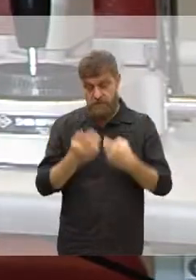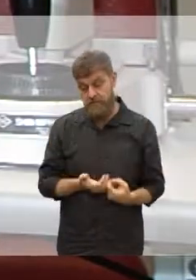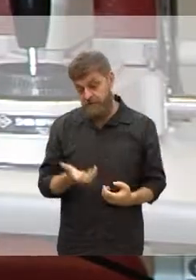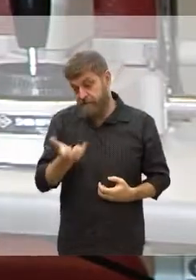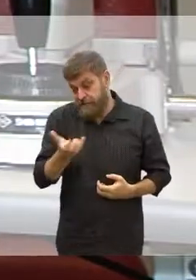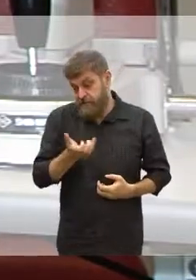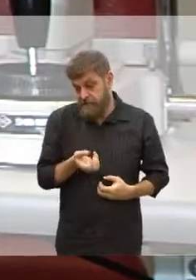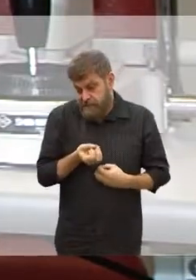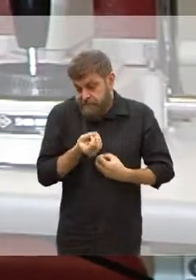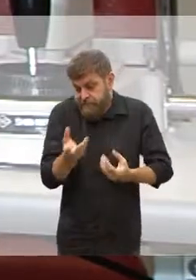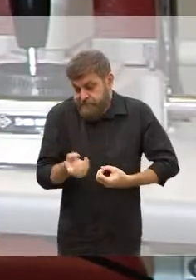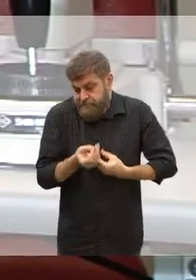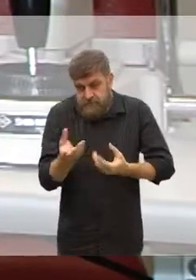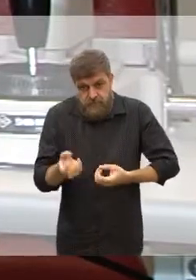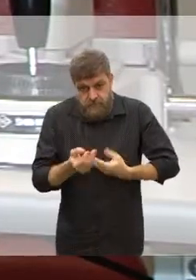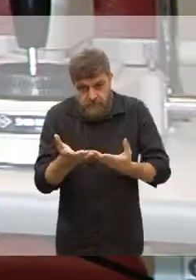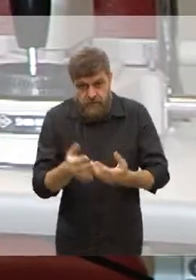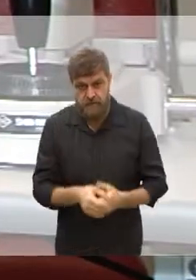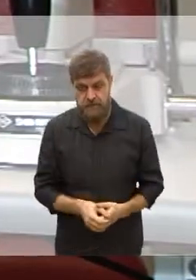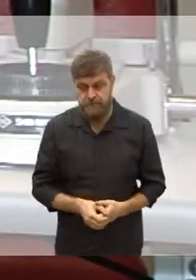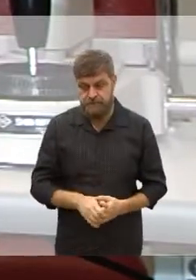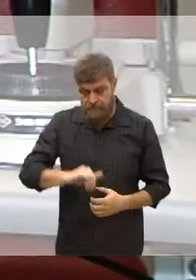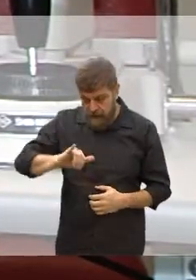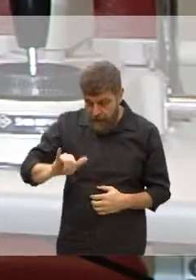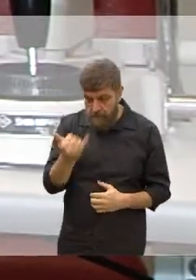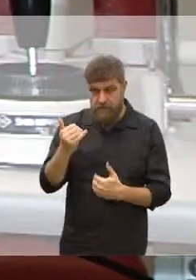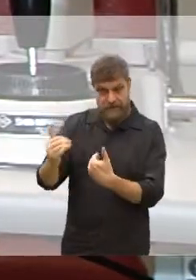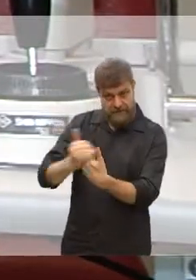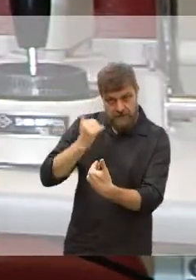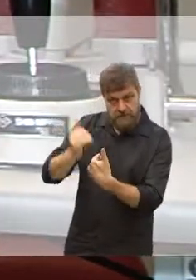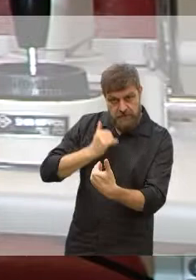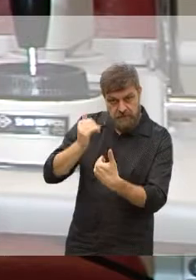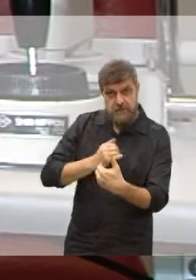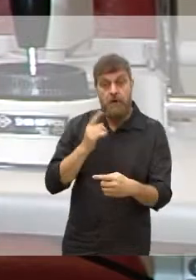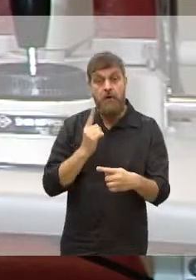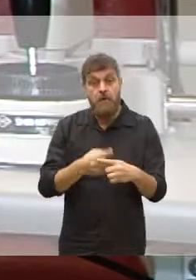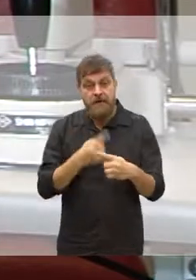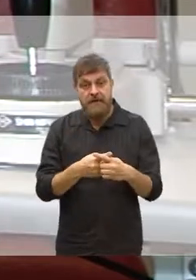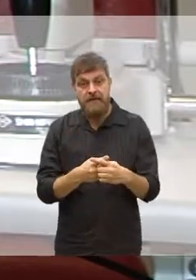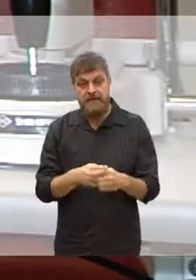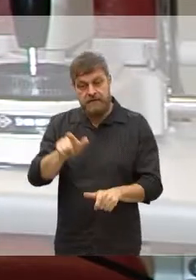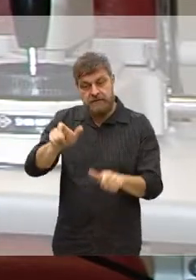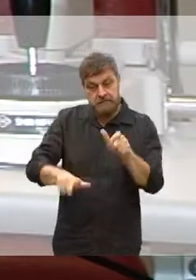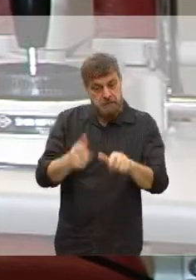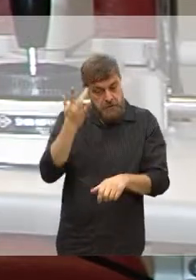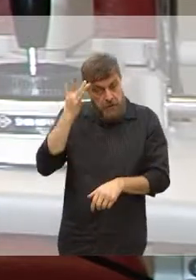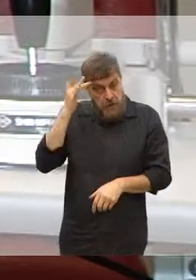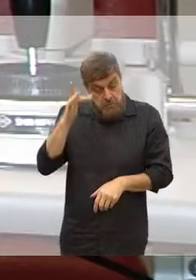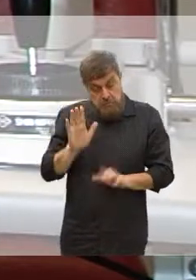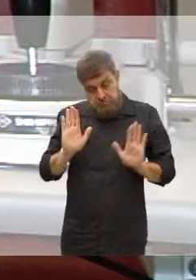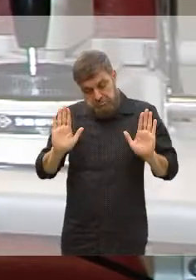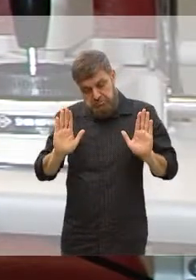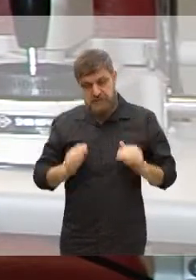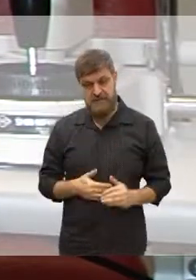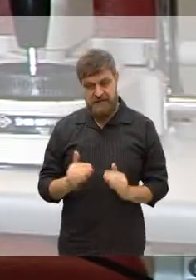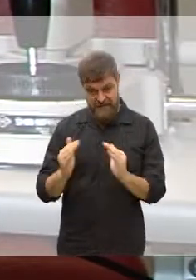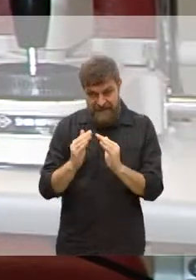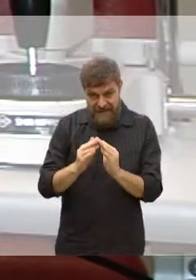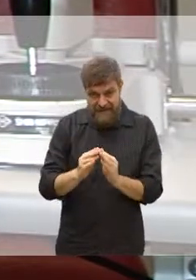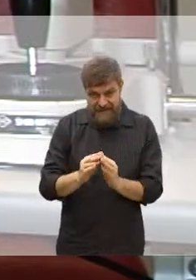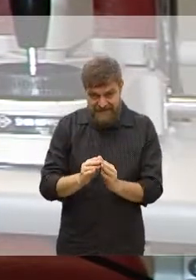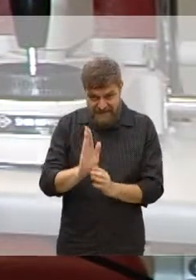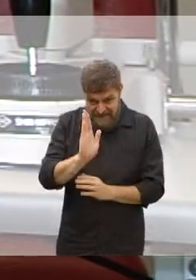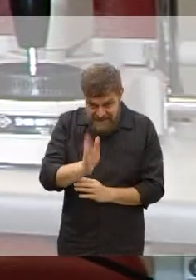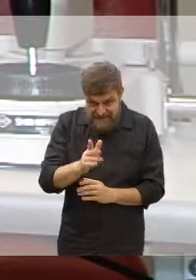aqui trazendo à tona, aproveitando a orientação dela, porque muitas pessoas, eu não sei se você de casa fez já isso, comprou